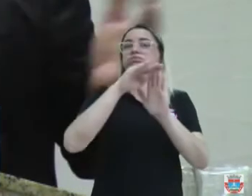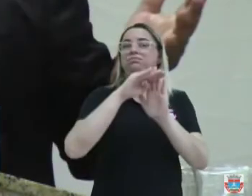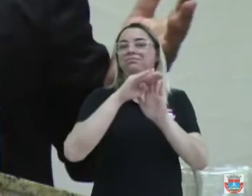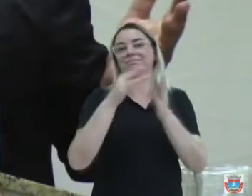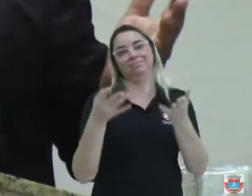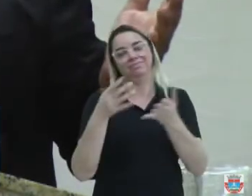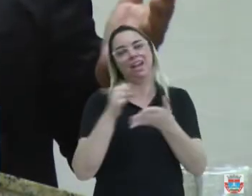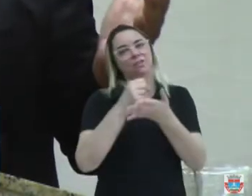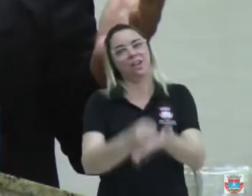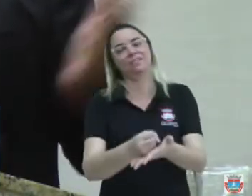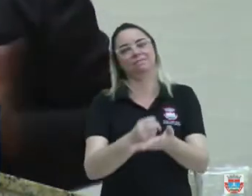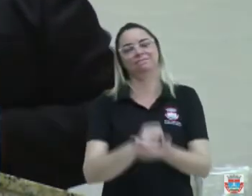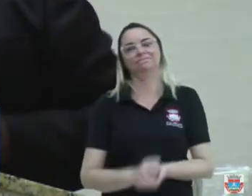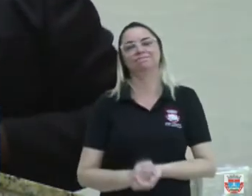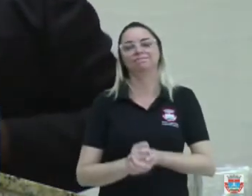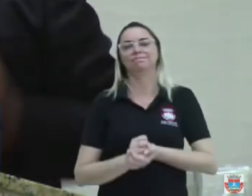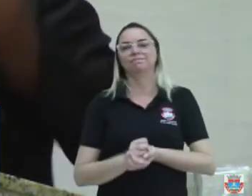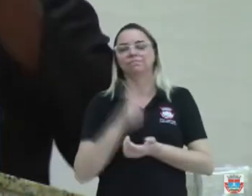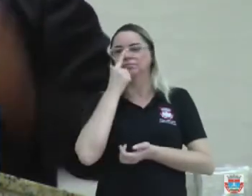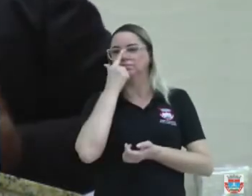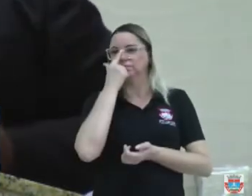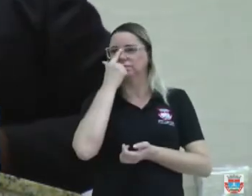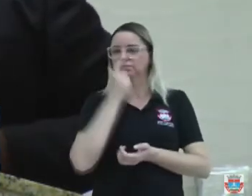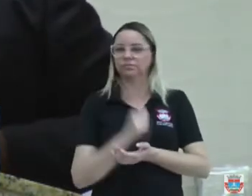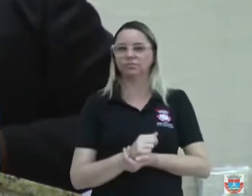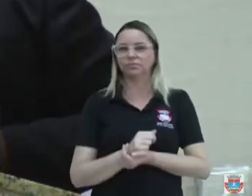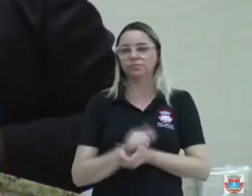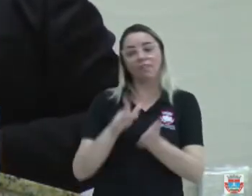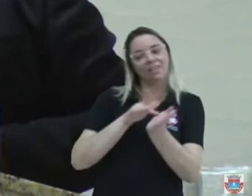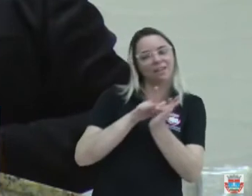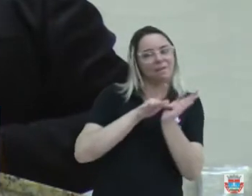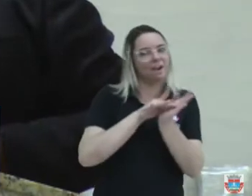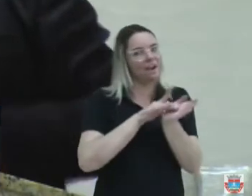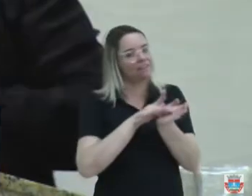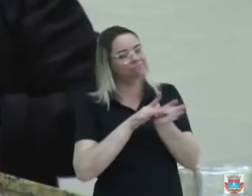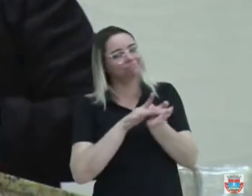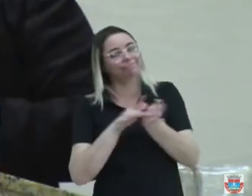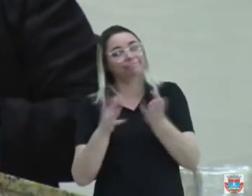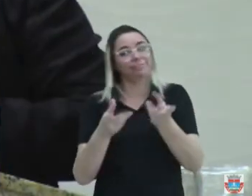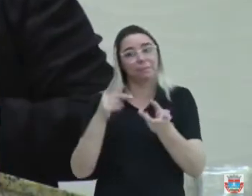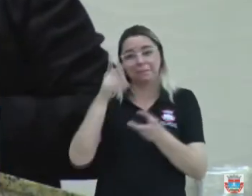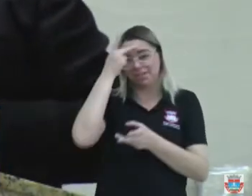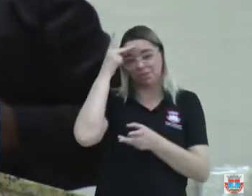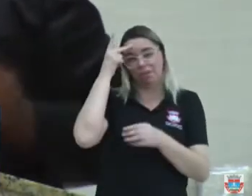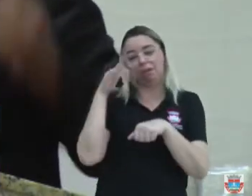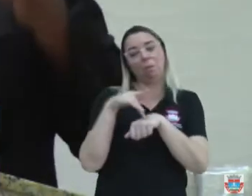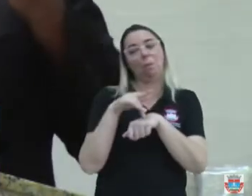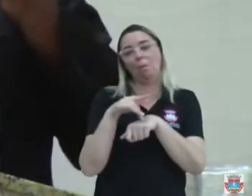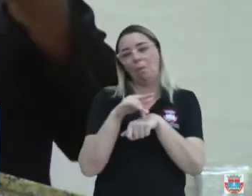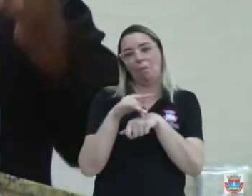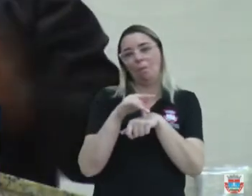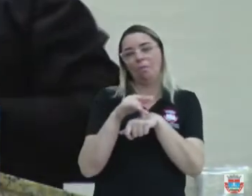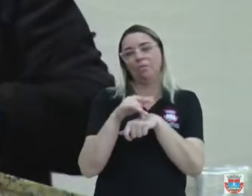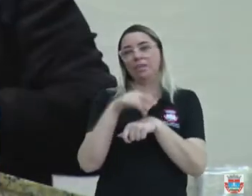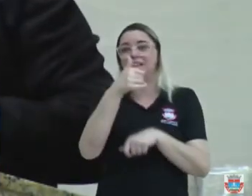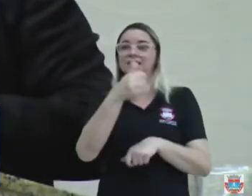Auxílio, senhores, que isso aqui é para tapear aqueles inocentes que estão pensando que vai ficar para